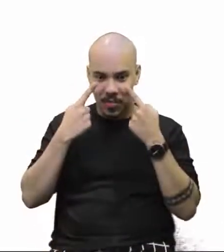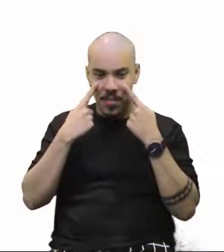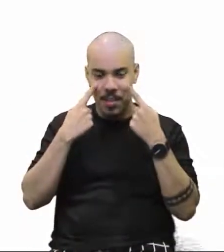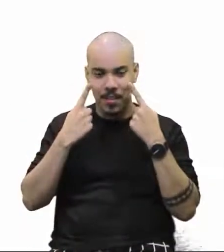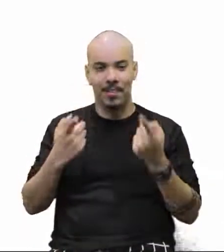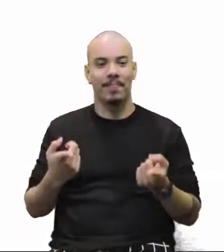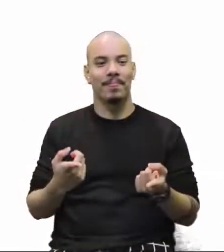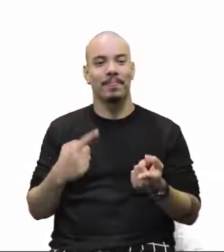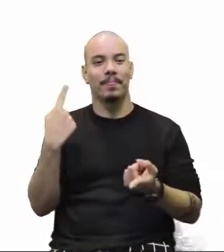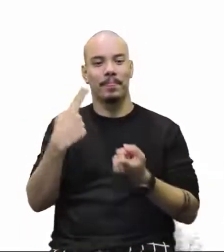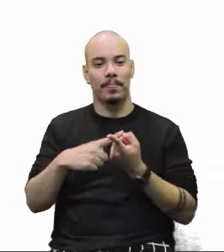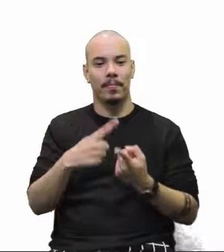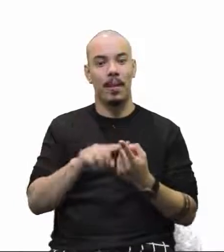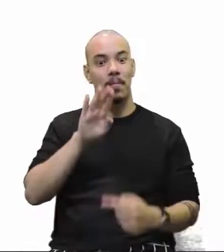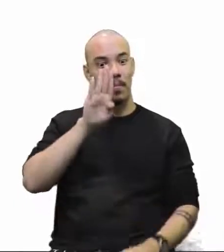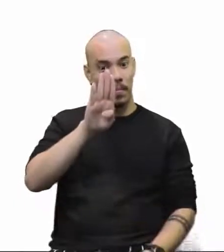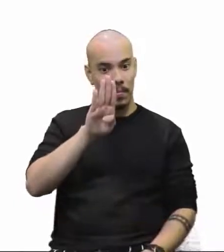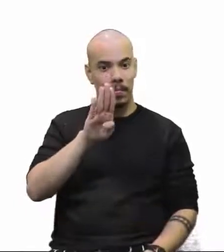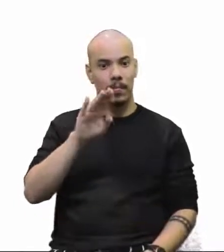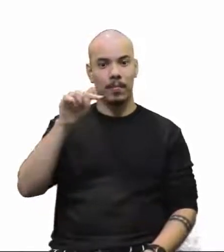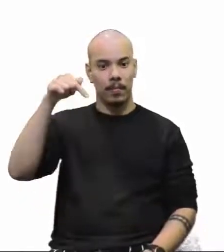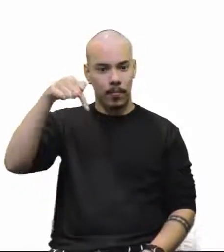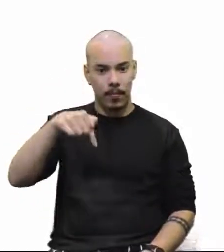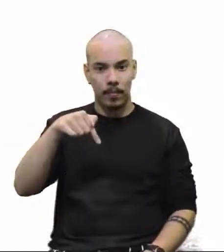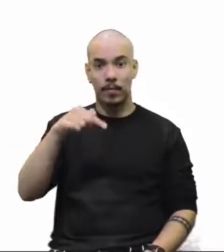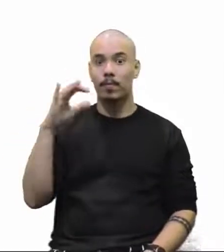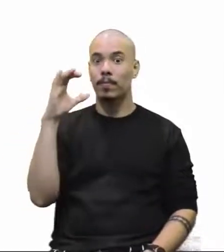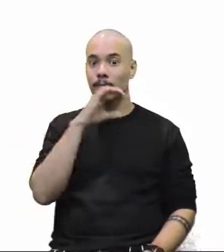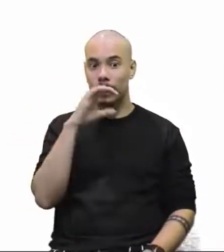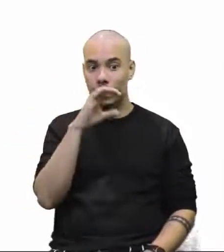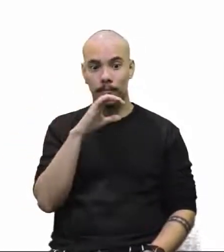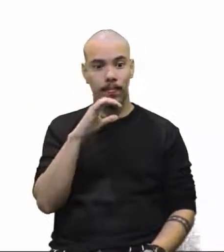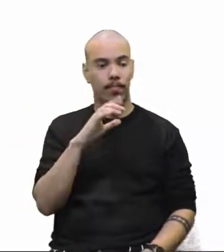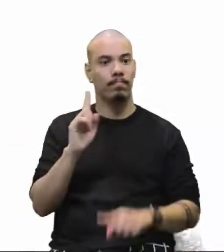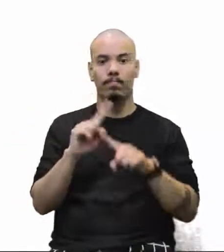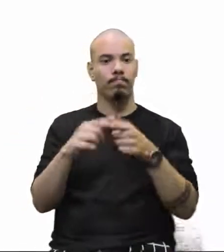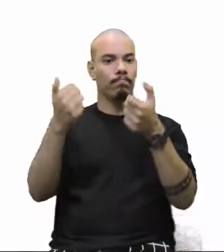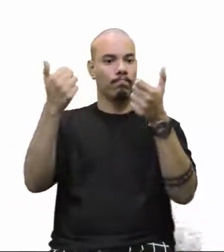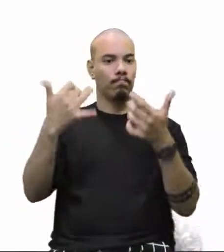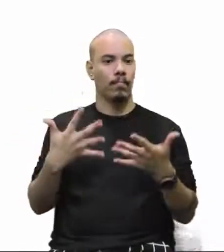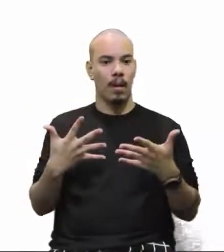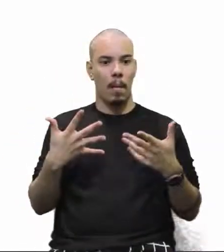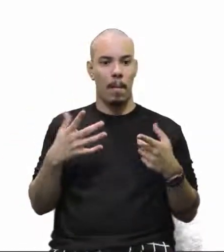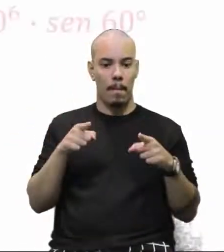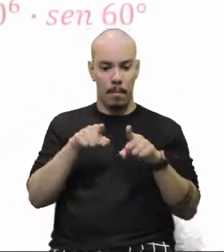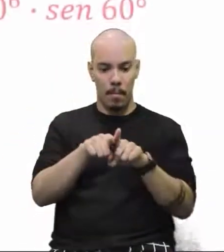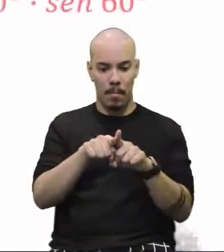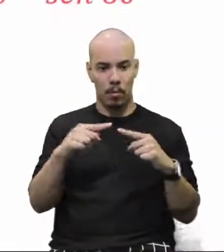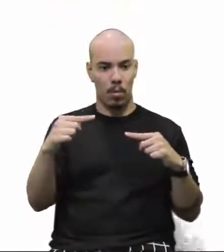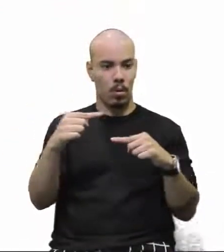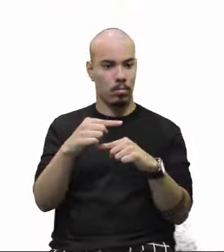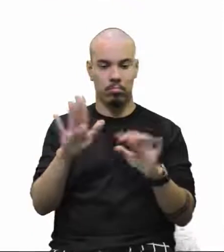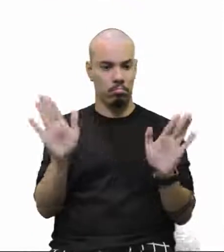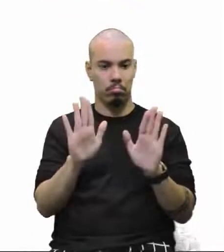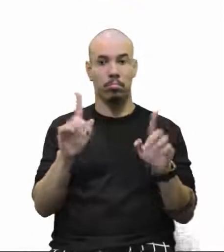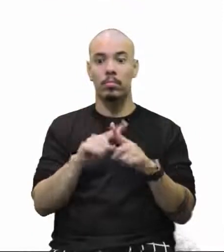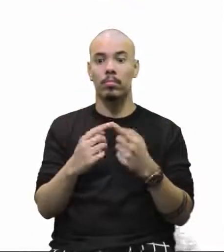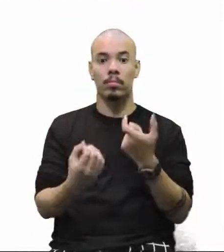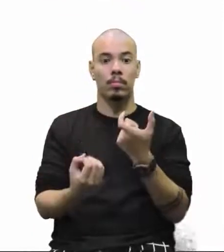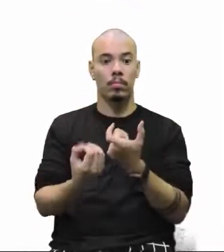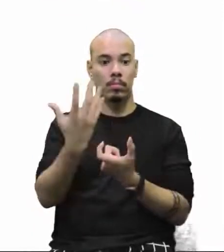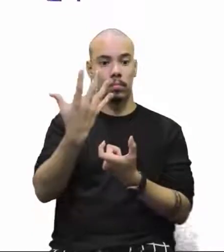Gostei. velocidade e centro. Aí o que que acontece? Lá não falou que é perpendicular, tem um ângulo. Esse ângulo vale